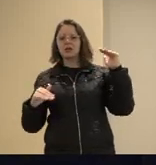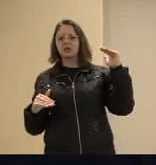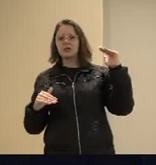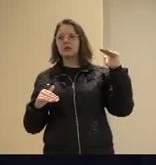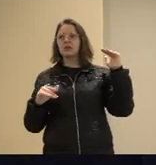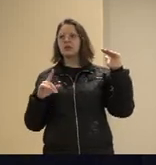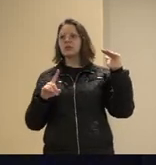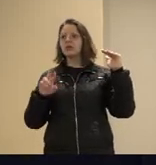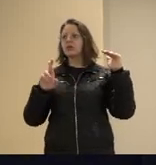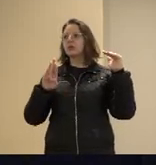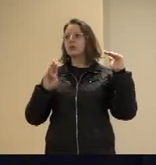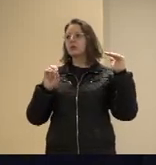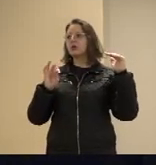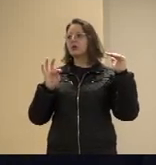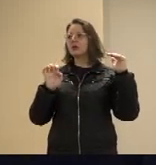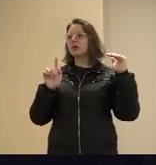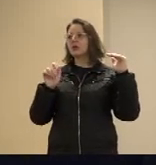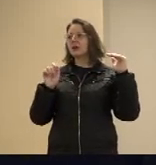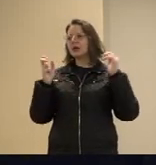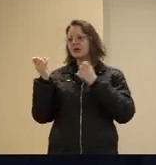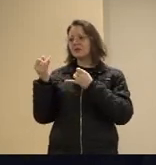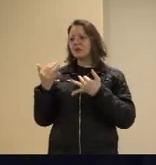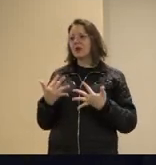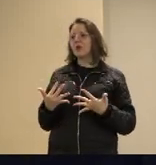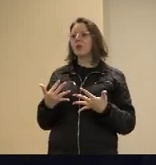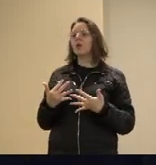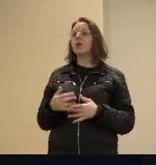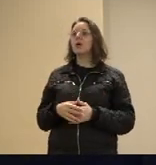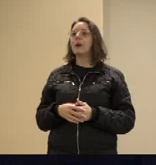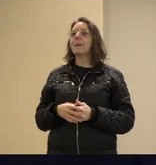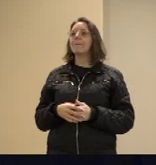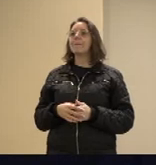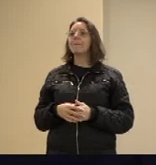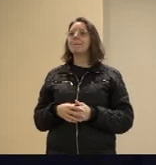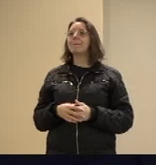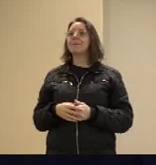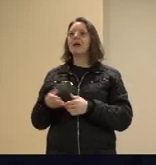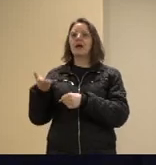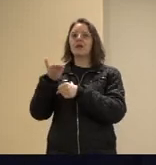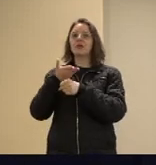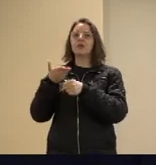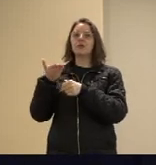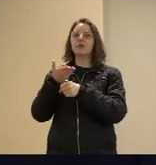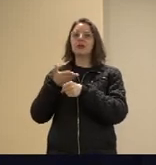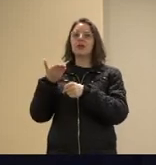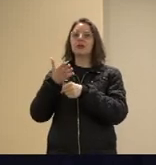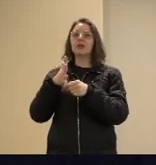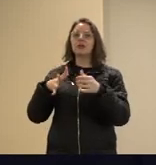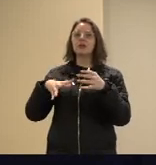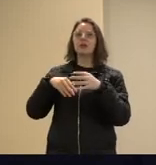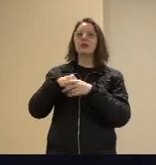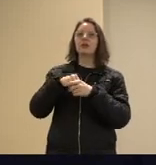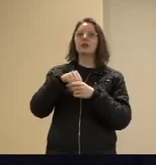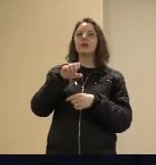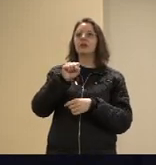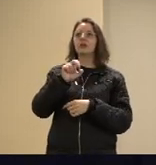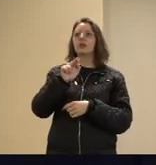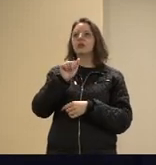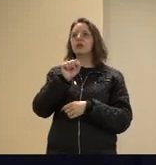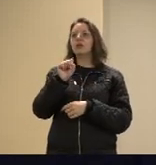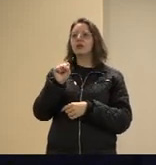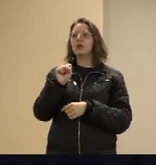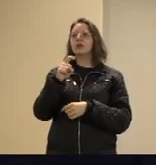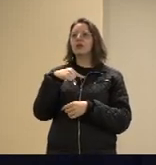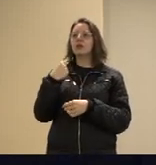doutor Botega, quando disse que alta complexidade é a UTI dos SUAS. Então, vejamos que nós estamos na